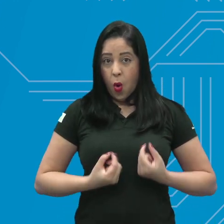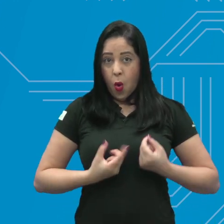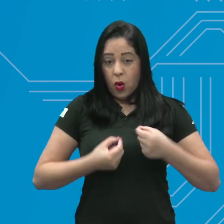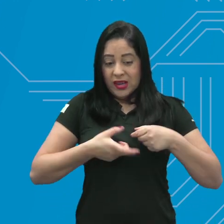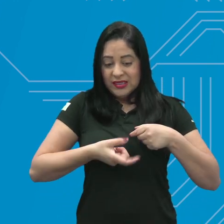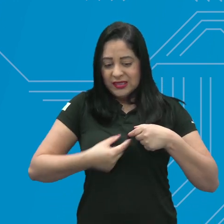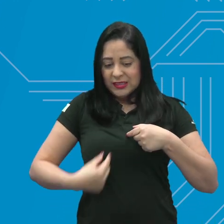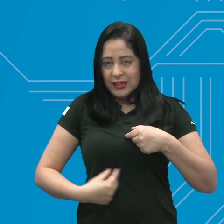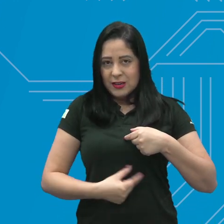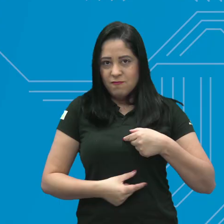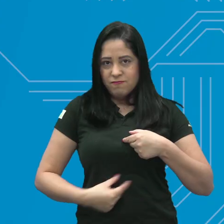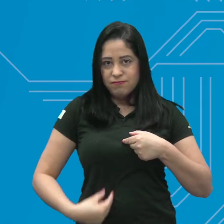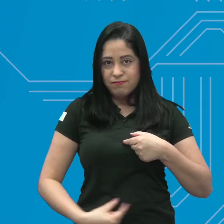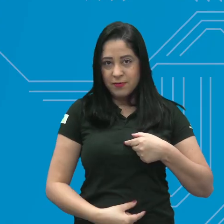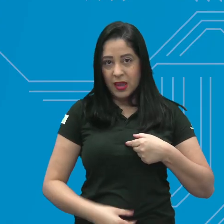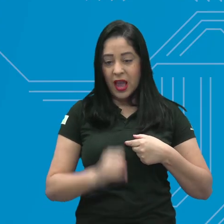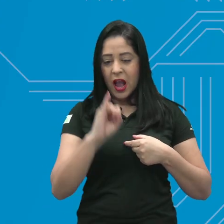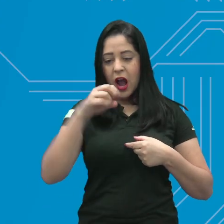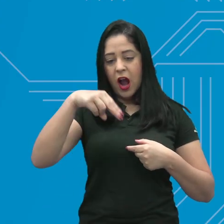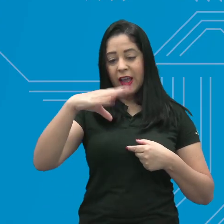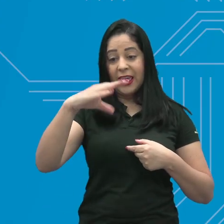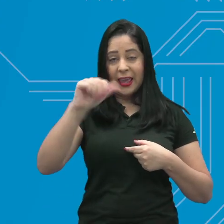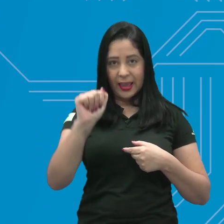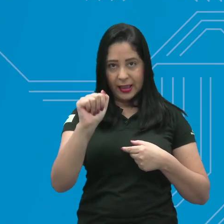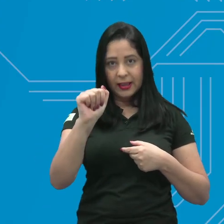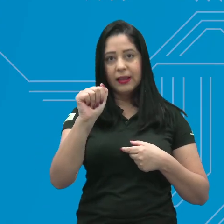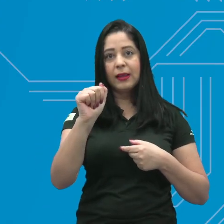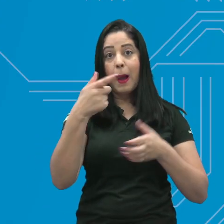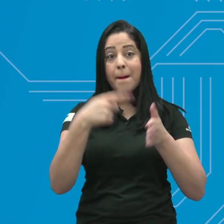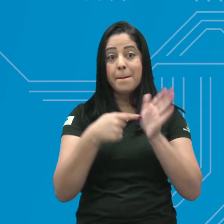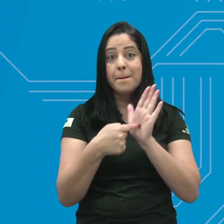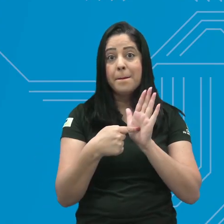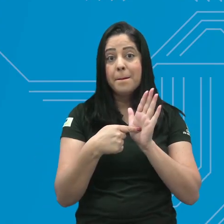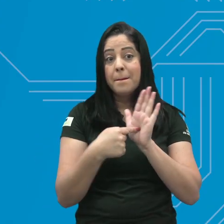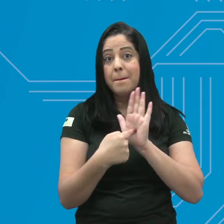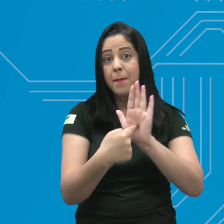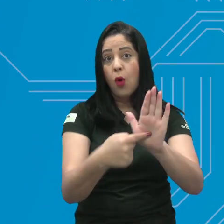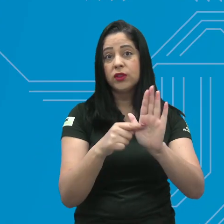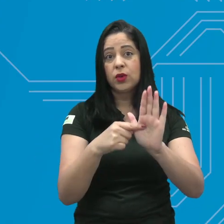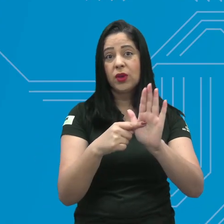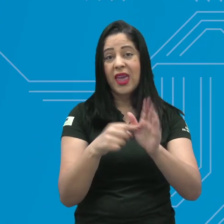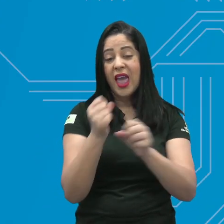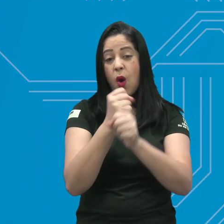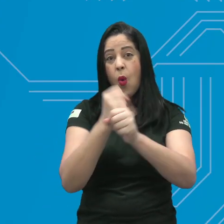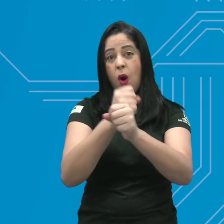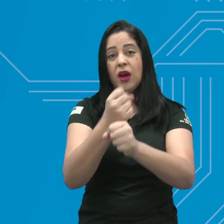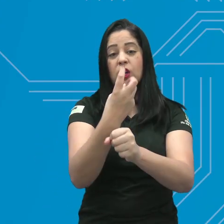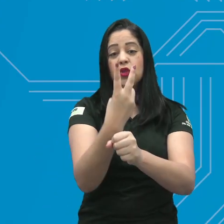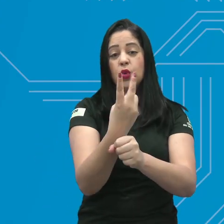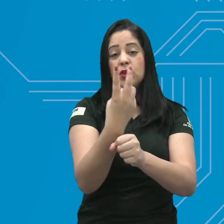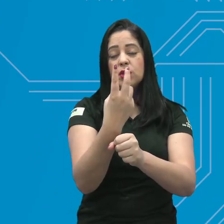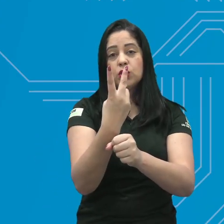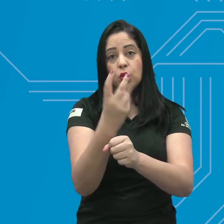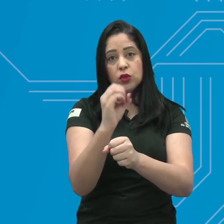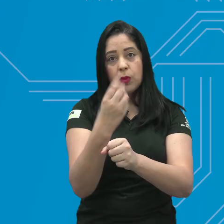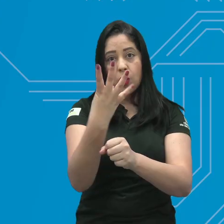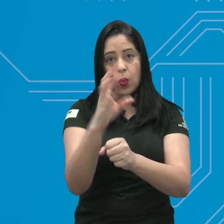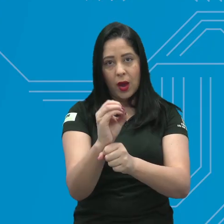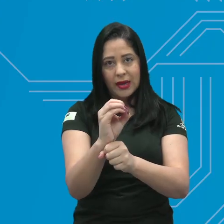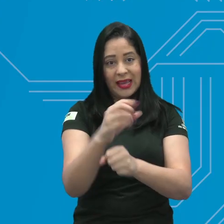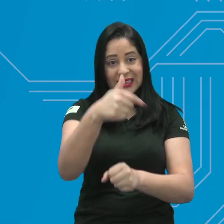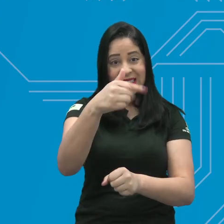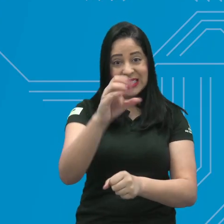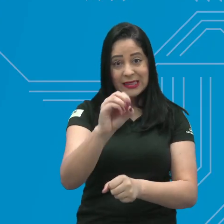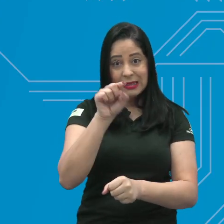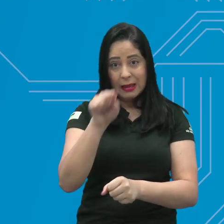país. Estimativas do INCA, Instituto Nacional do Câncer, apontam que até 2040, 70 mil